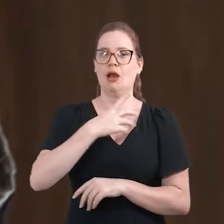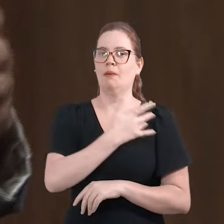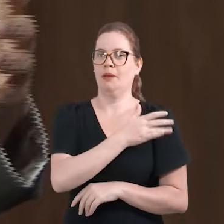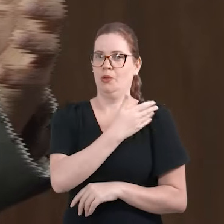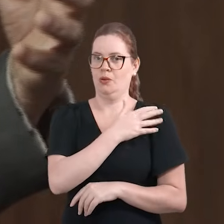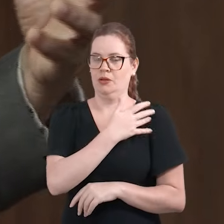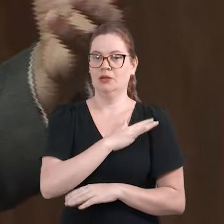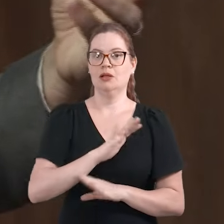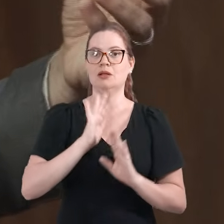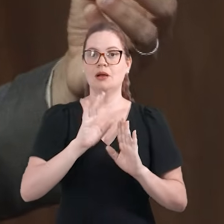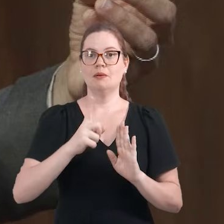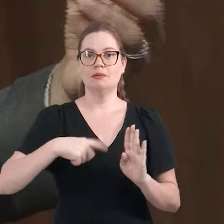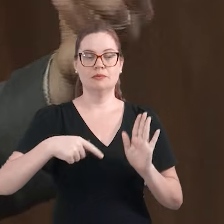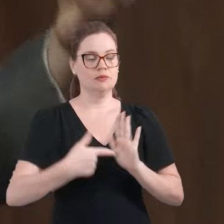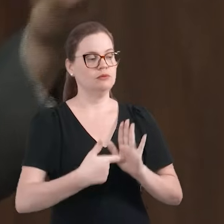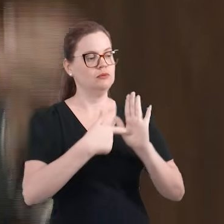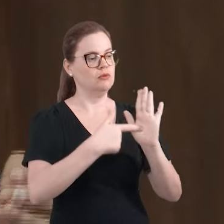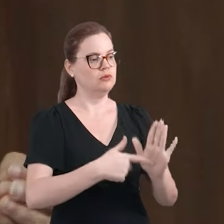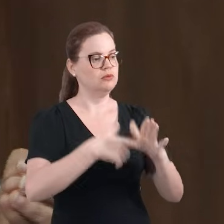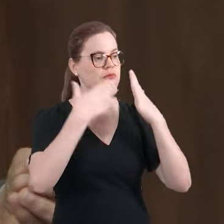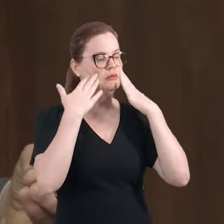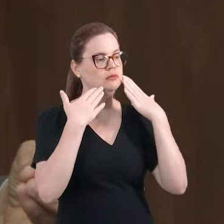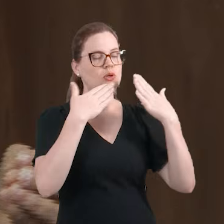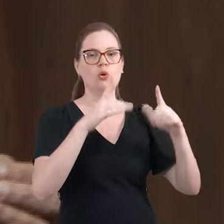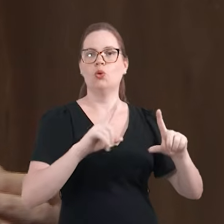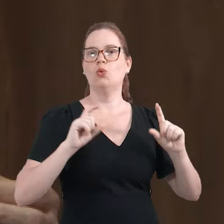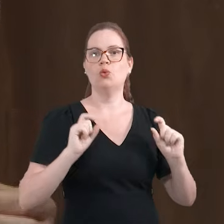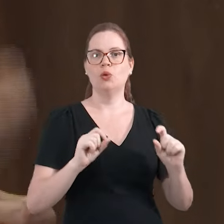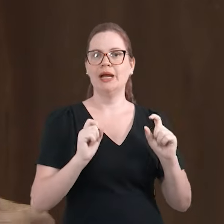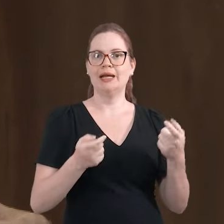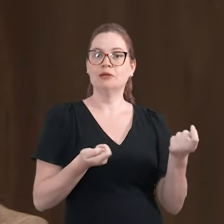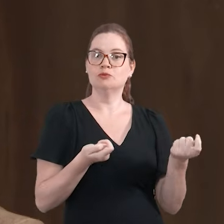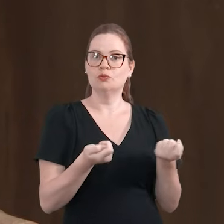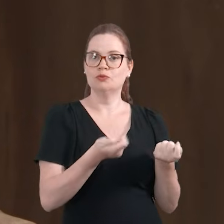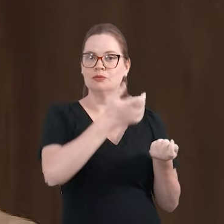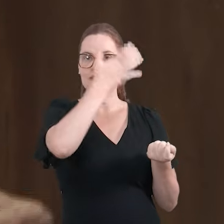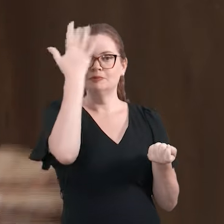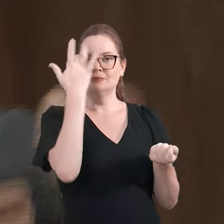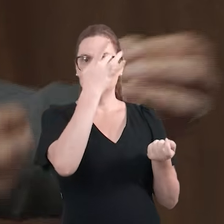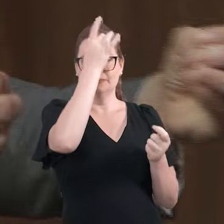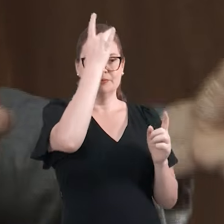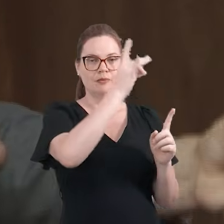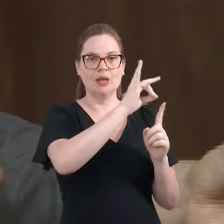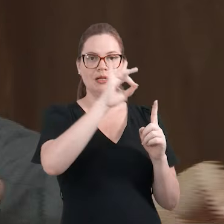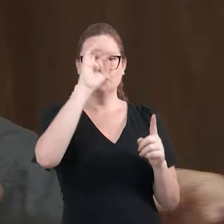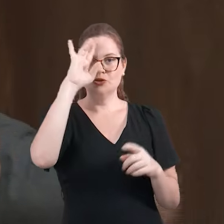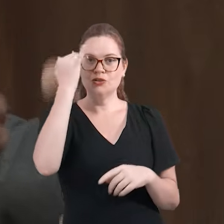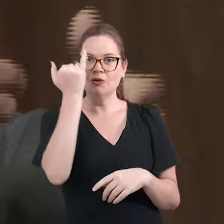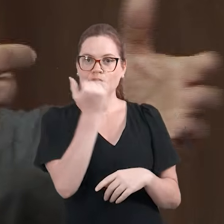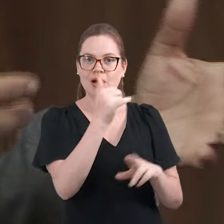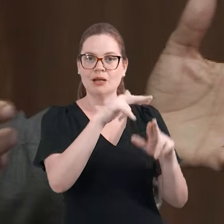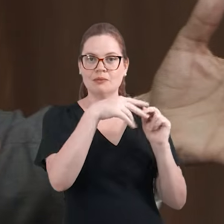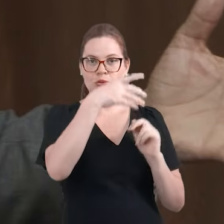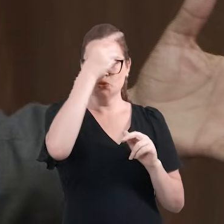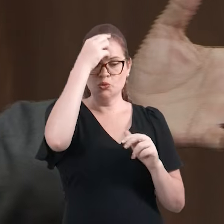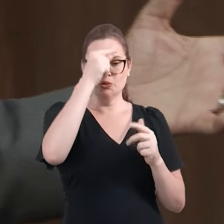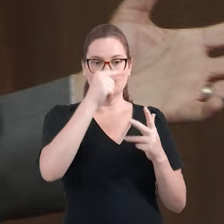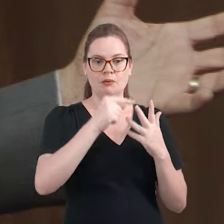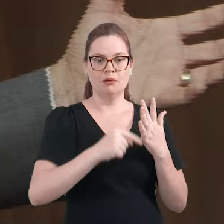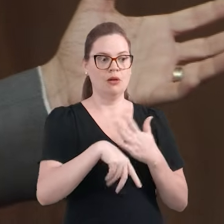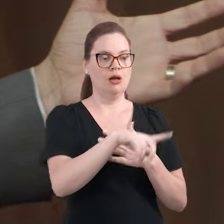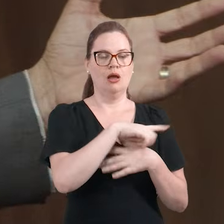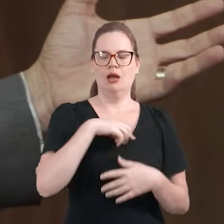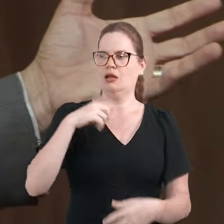nós apresentamos a ideia da obra do Espírito, que é ser governado pelo Espírito Santo, que é ouvir a voz do Senhor através dos dons, eles